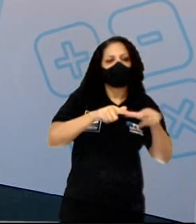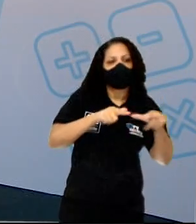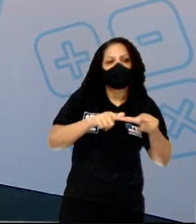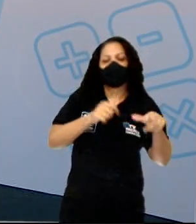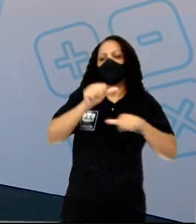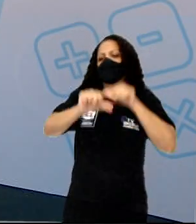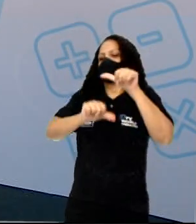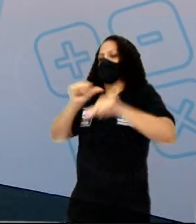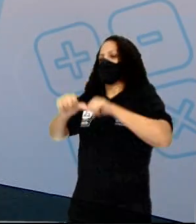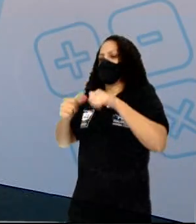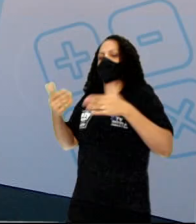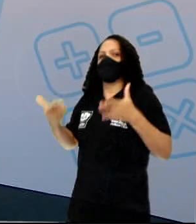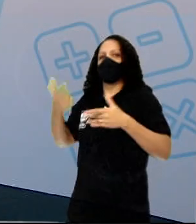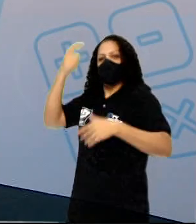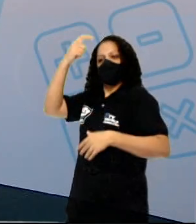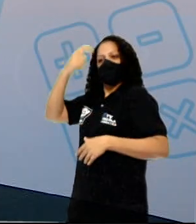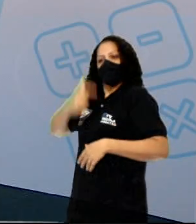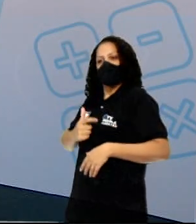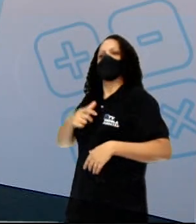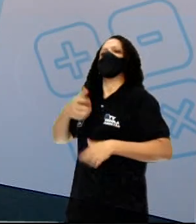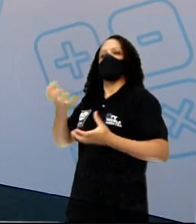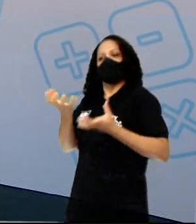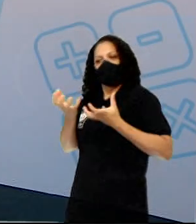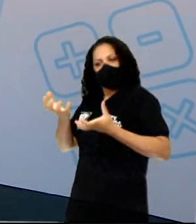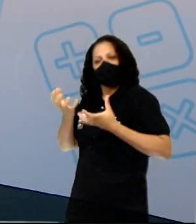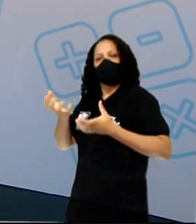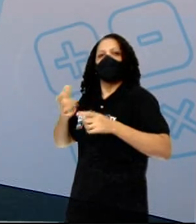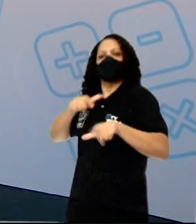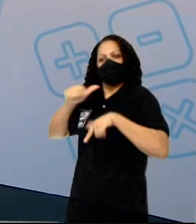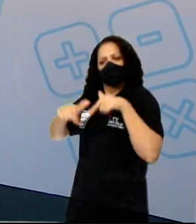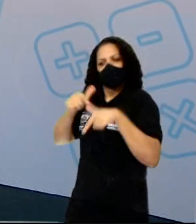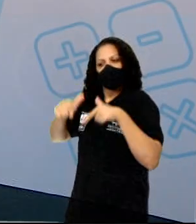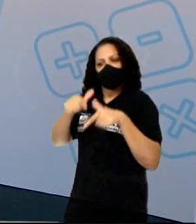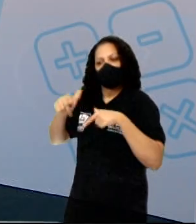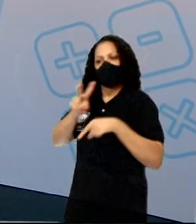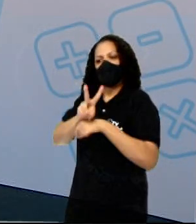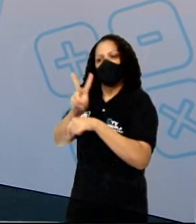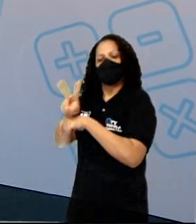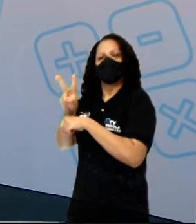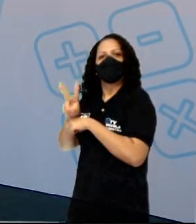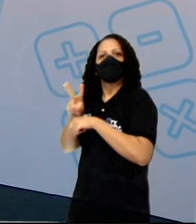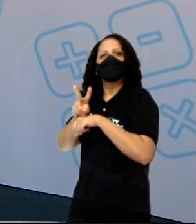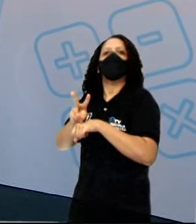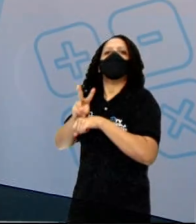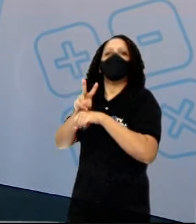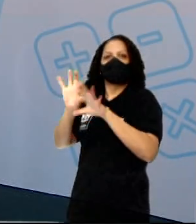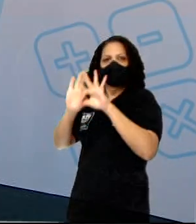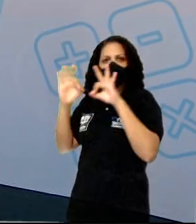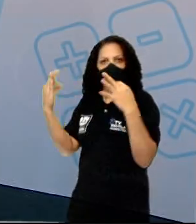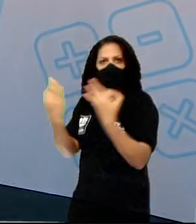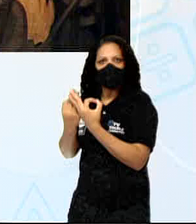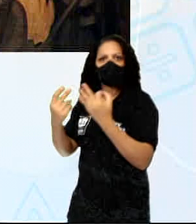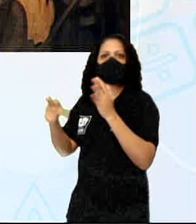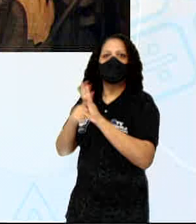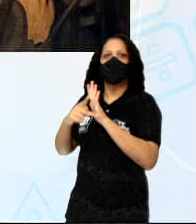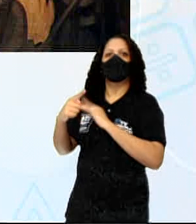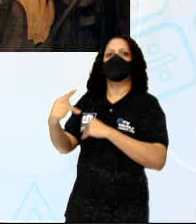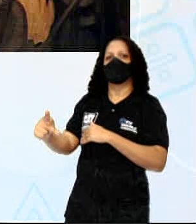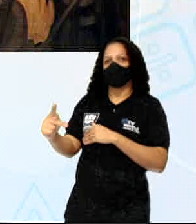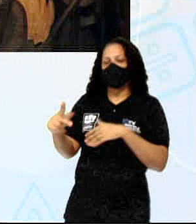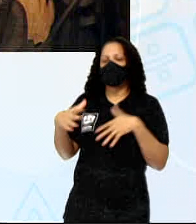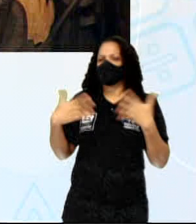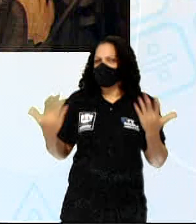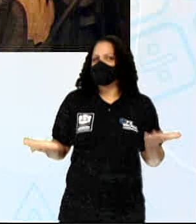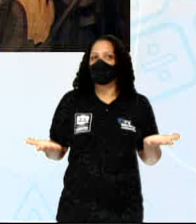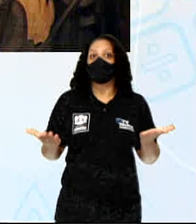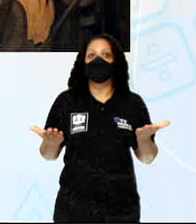homem que quer sim trabalhar, que quer deixar a boemia e quer trabalhar e sustentar a sua família. Interessante, né? E aí vem a